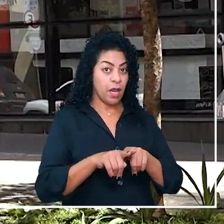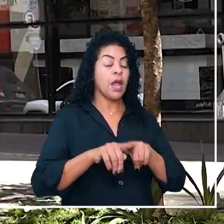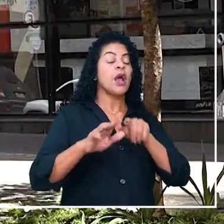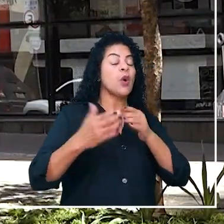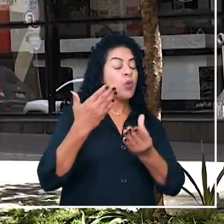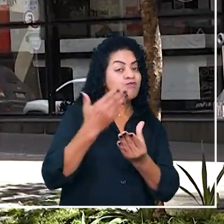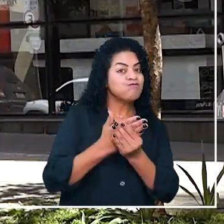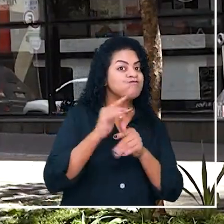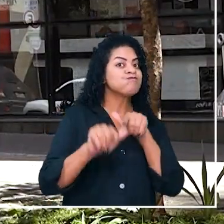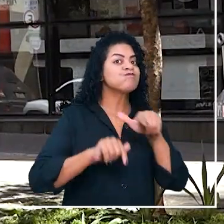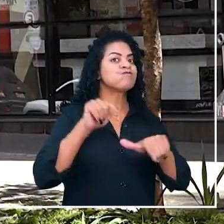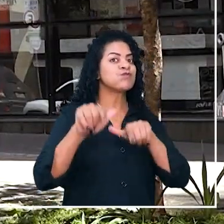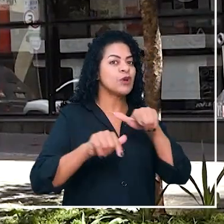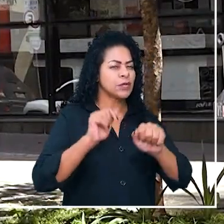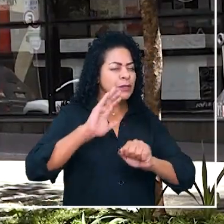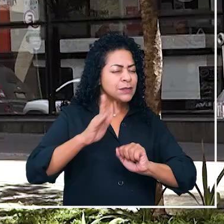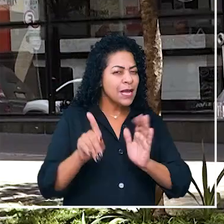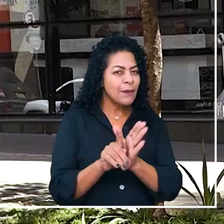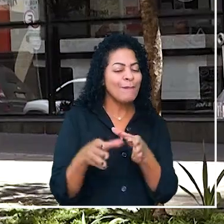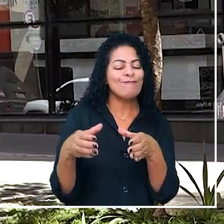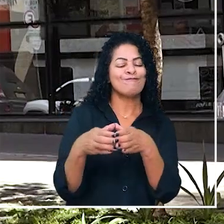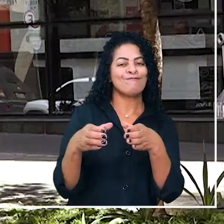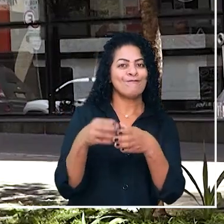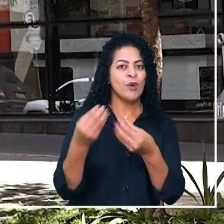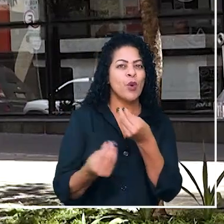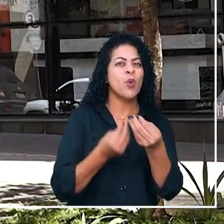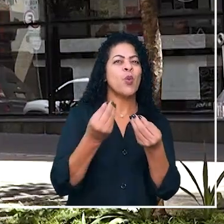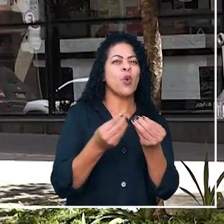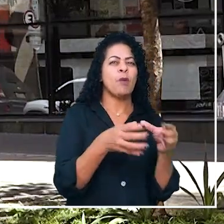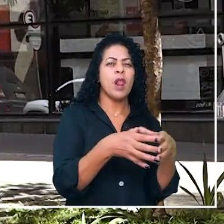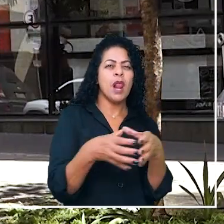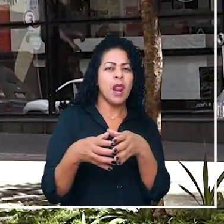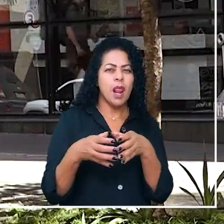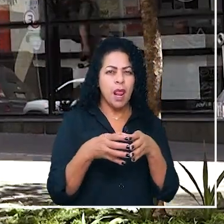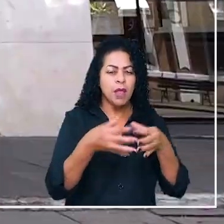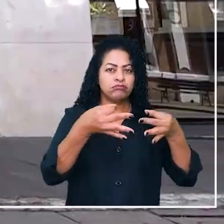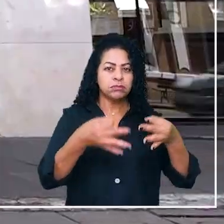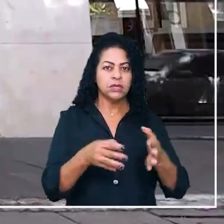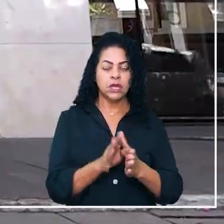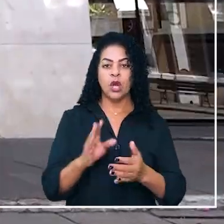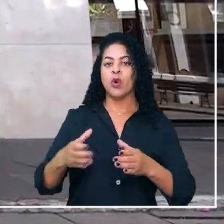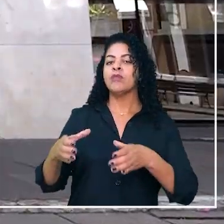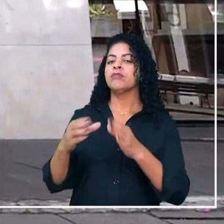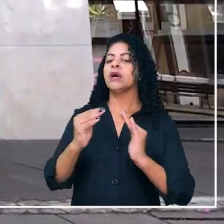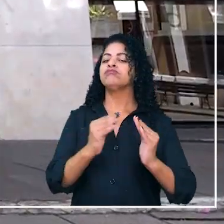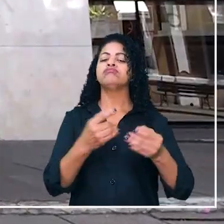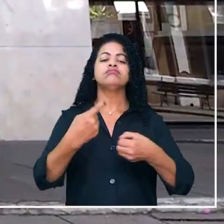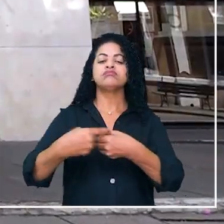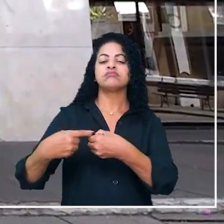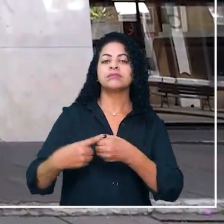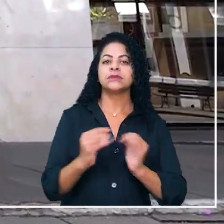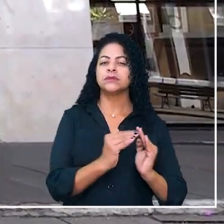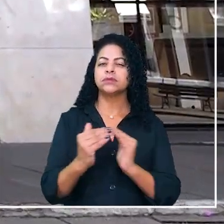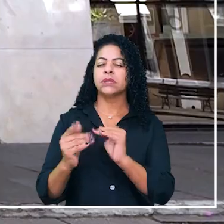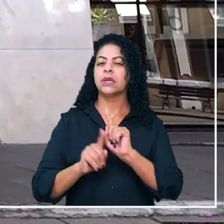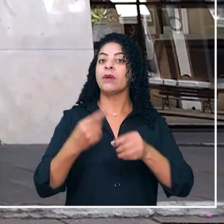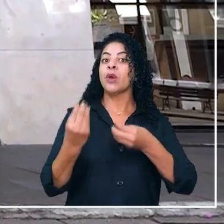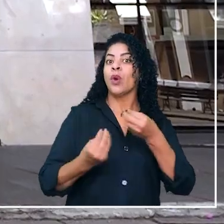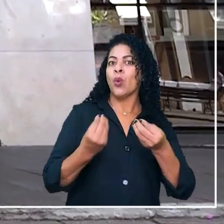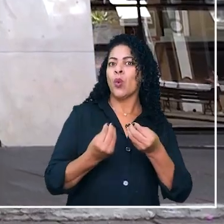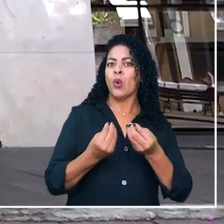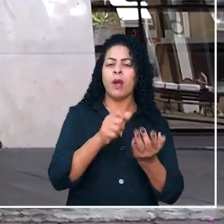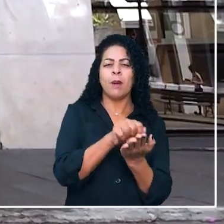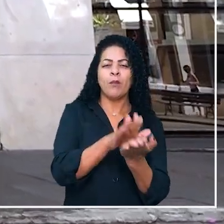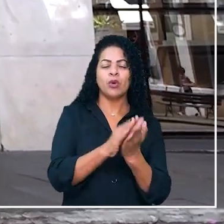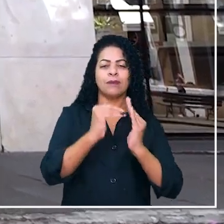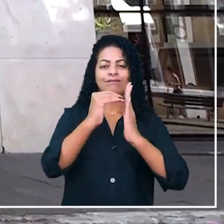loja justificou a jornada de trabalho da equipe em norma coletiva firmada em uma cidade vizinha. O TRT, porém, reduziu